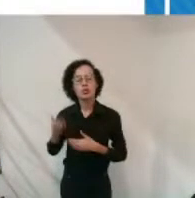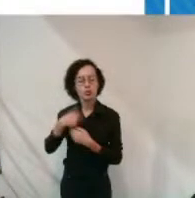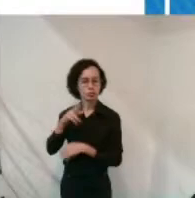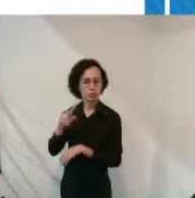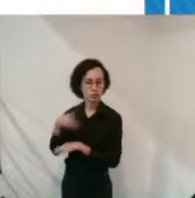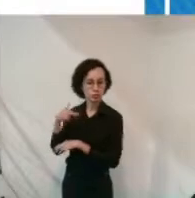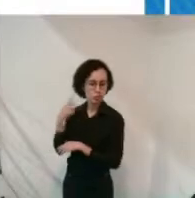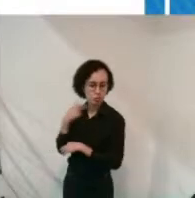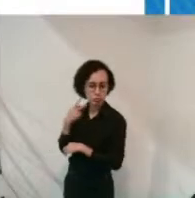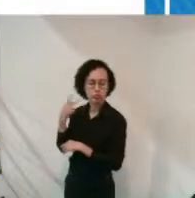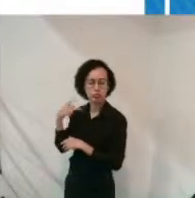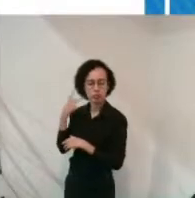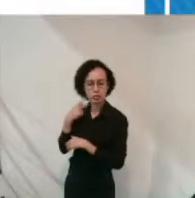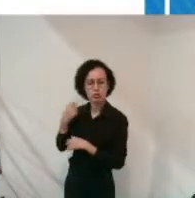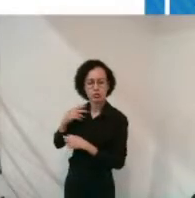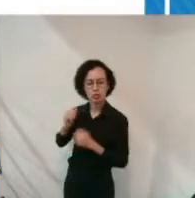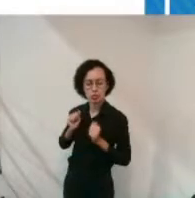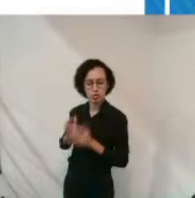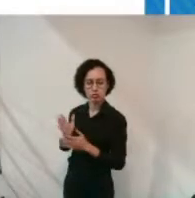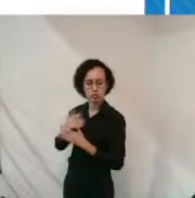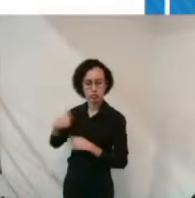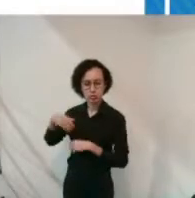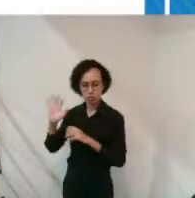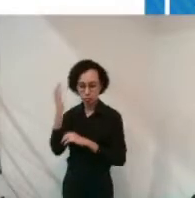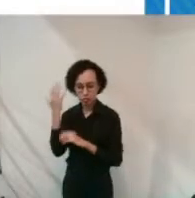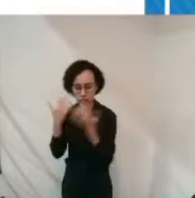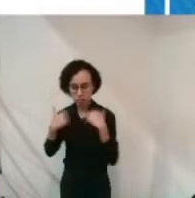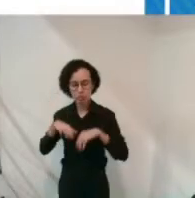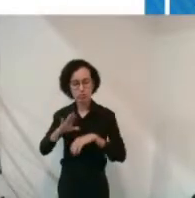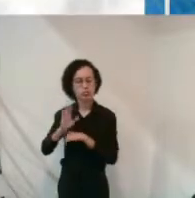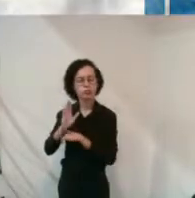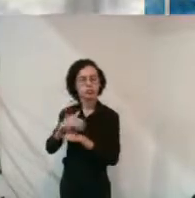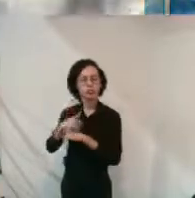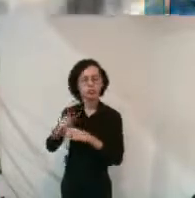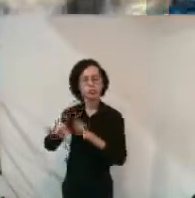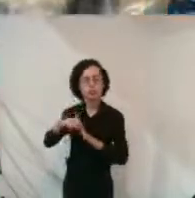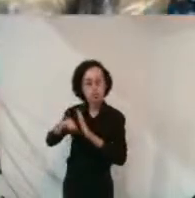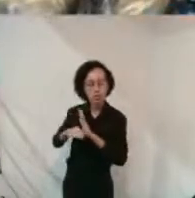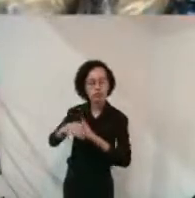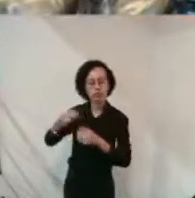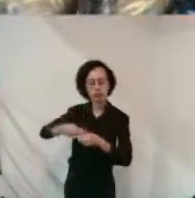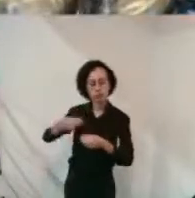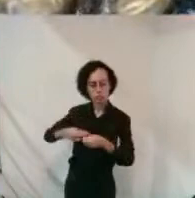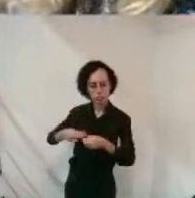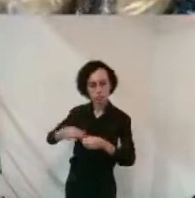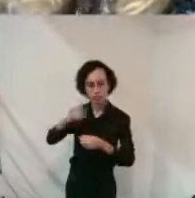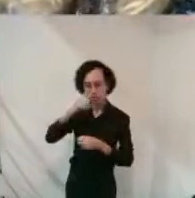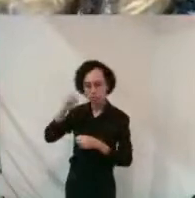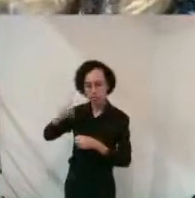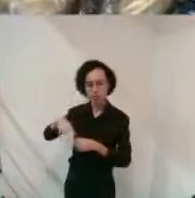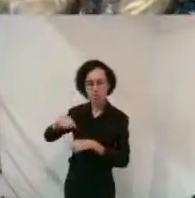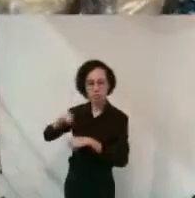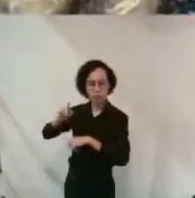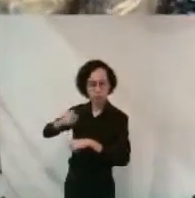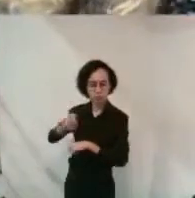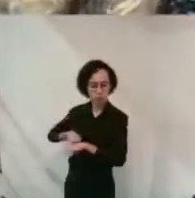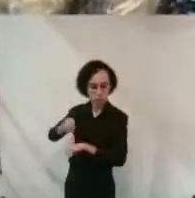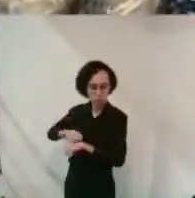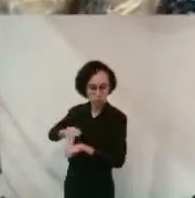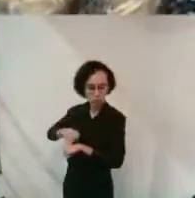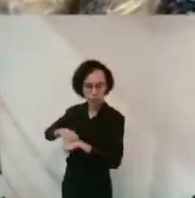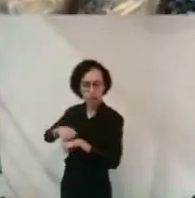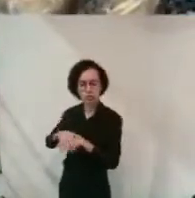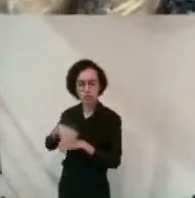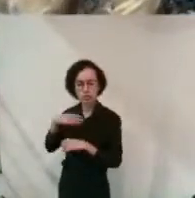com atribuição e tutela coletiva de proteção ao meio ambiente, em matéria de planos municipais de resíduos sólidos, a primeira coisa que ele deve fazer é verificar